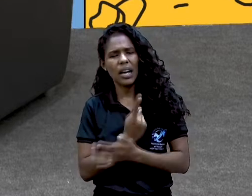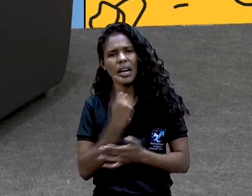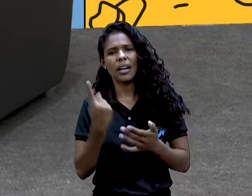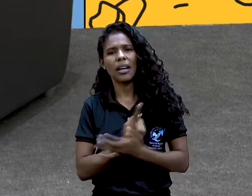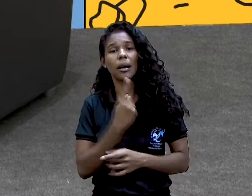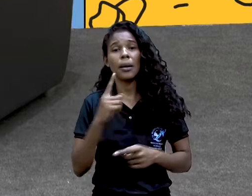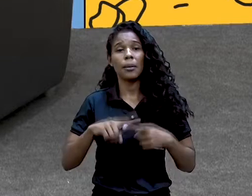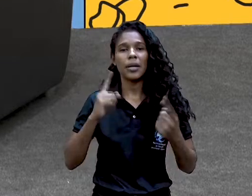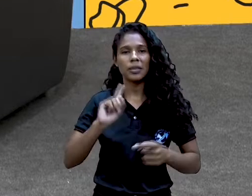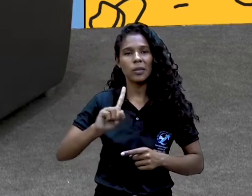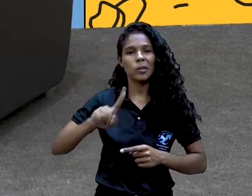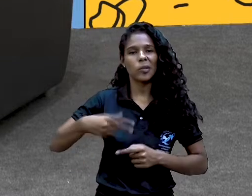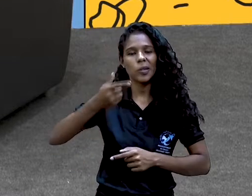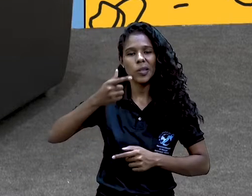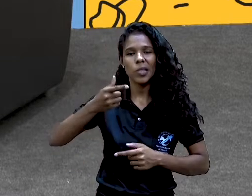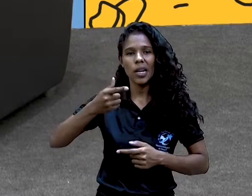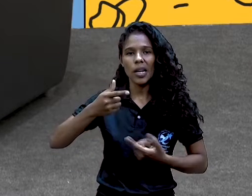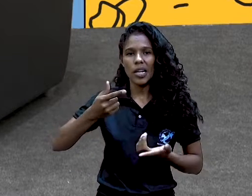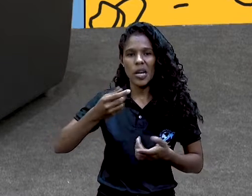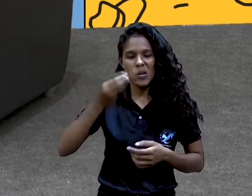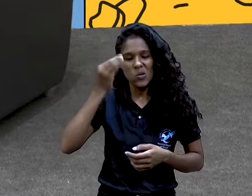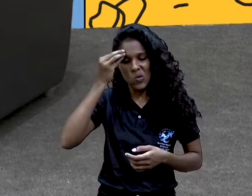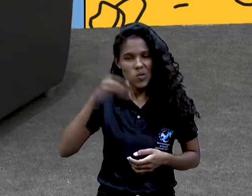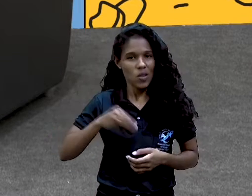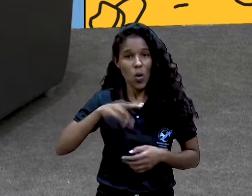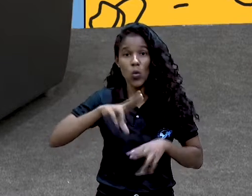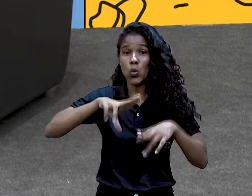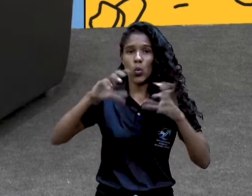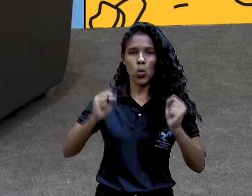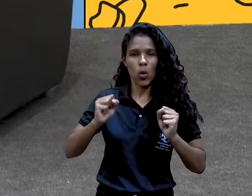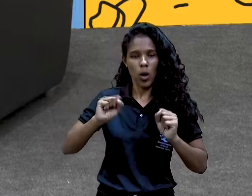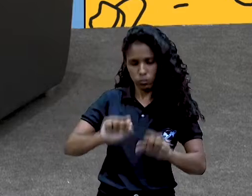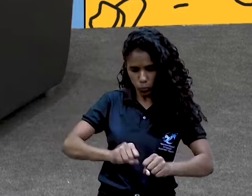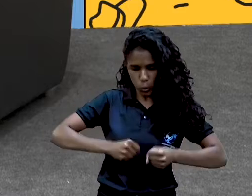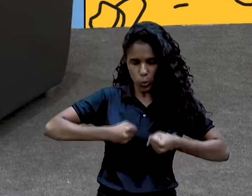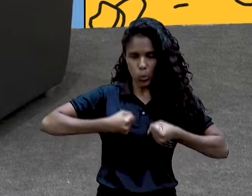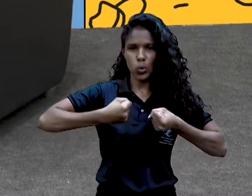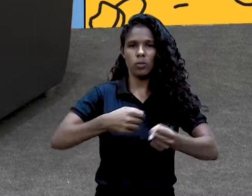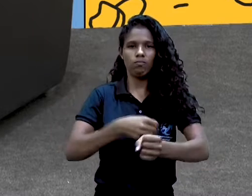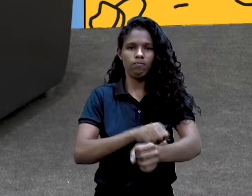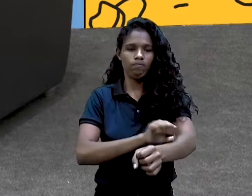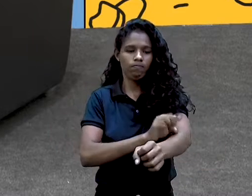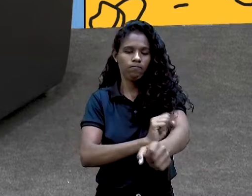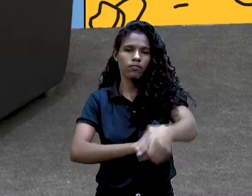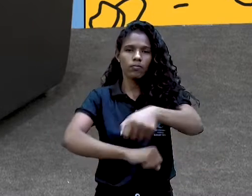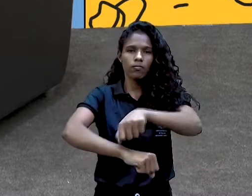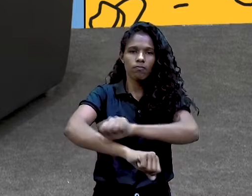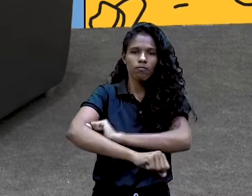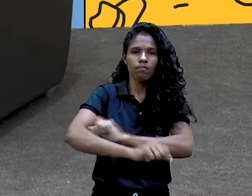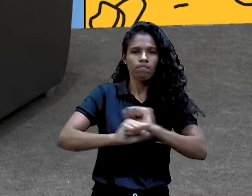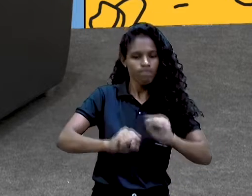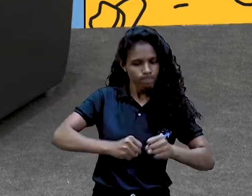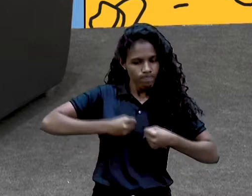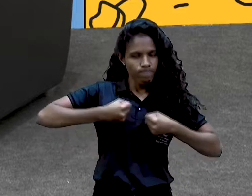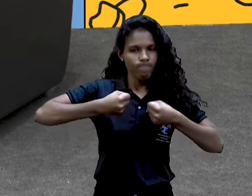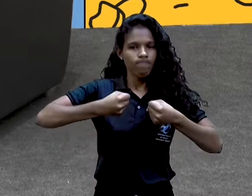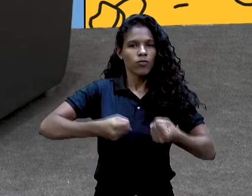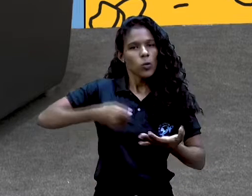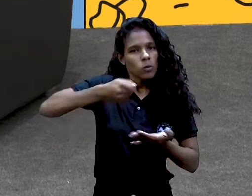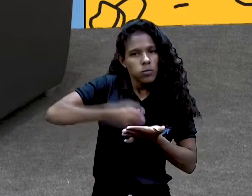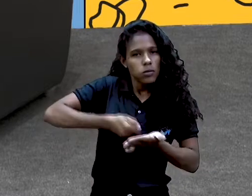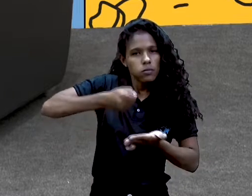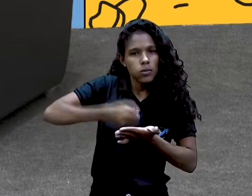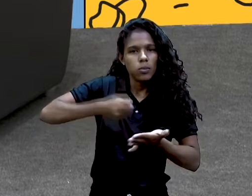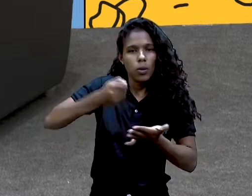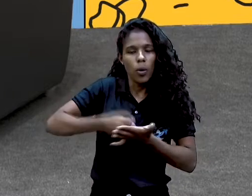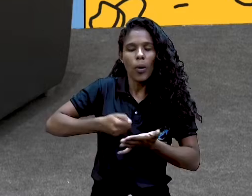que ela erre, que ela acerte, que ela erre de novo, até ela acertar. E aí ela vai desenvolver, ela vai perceber assim, ó, não deu certo agora, mas